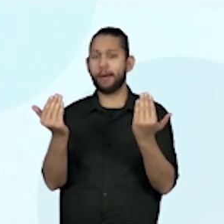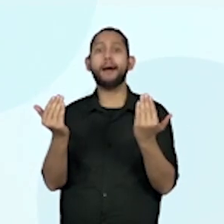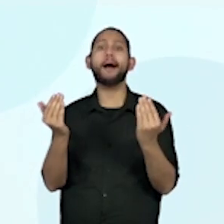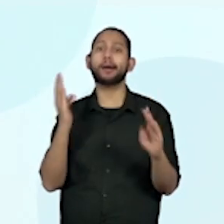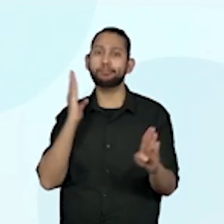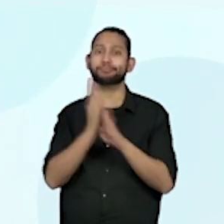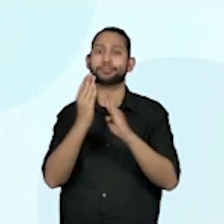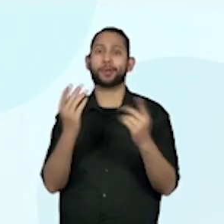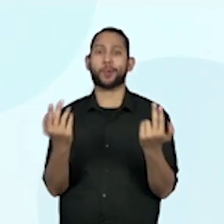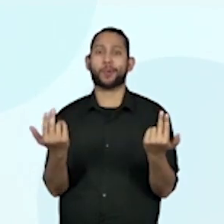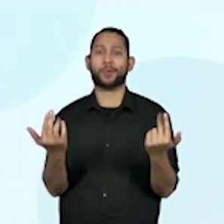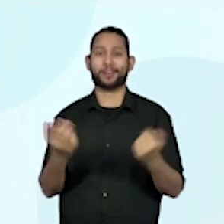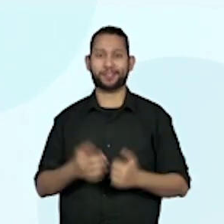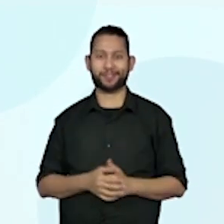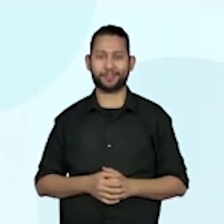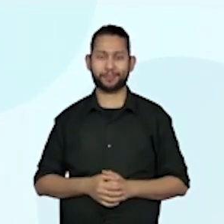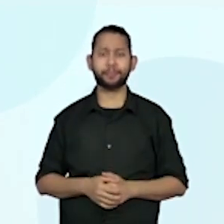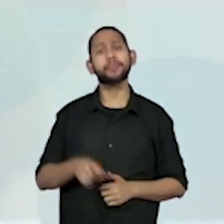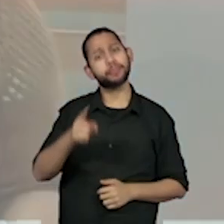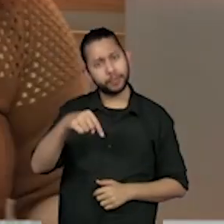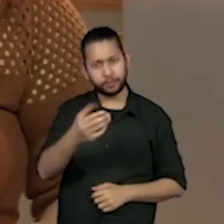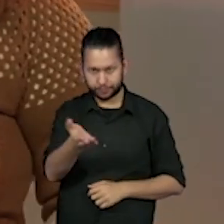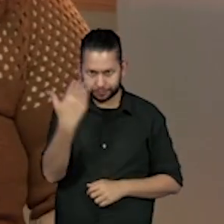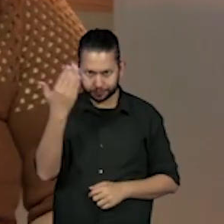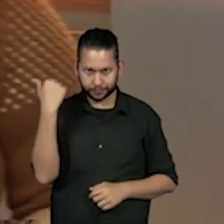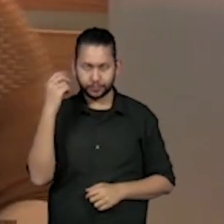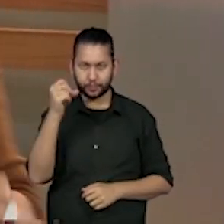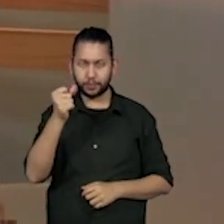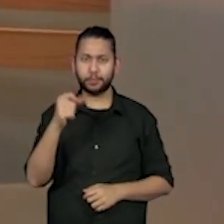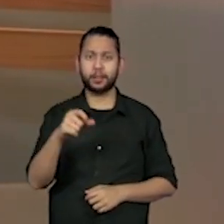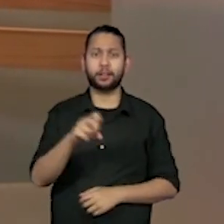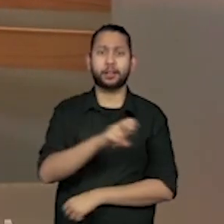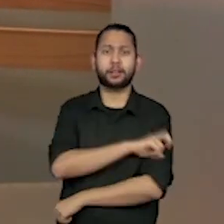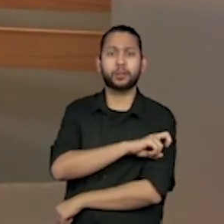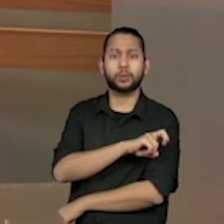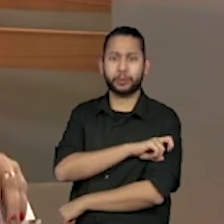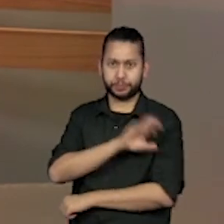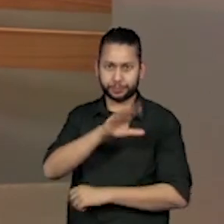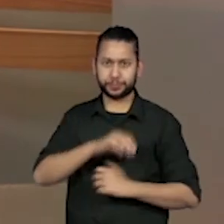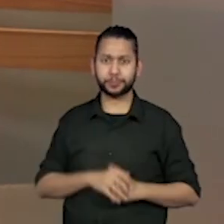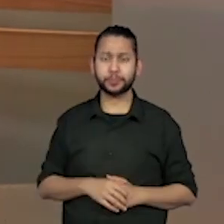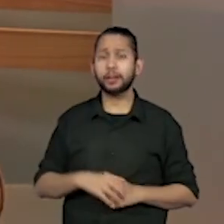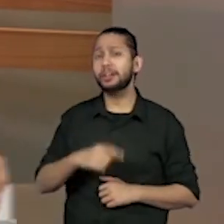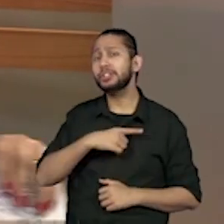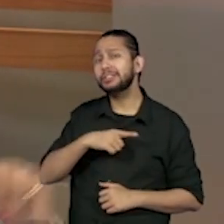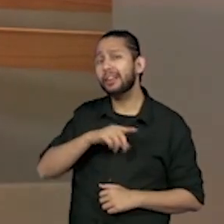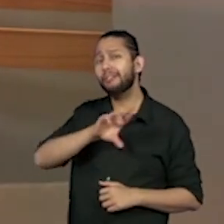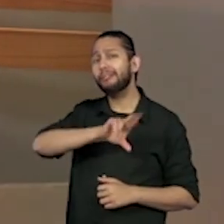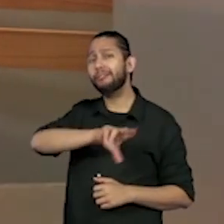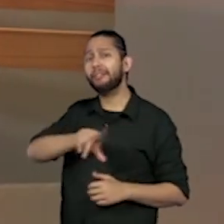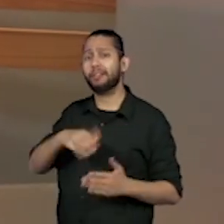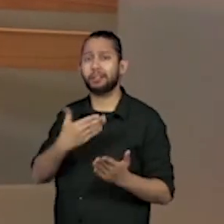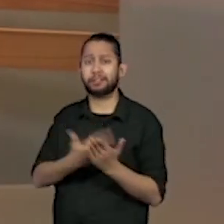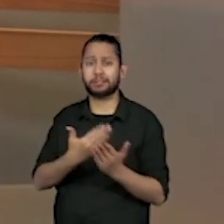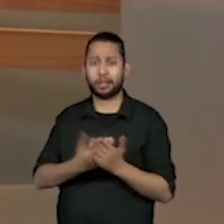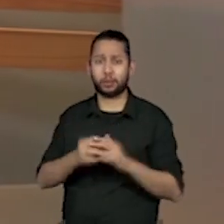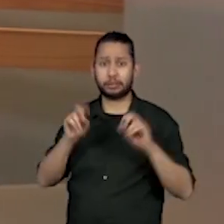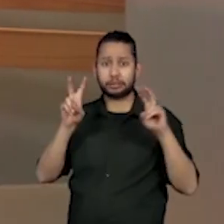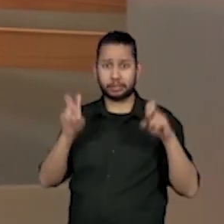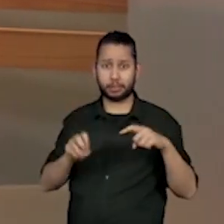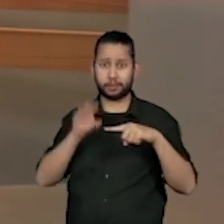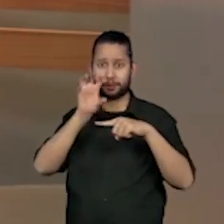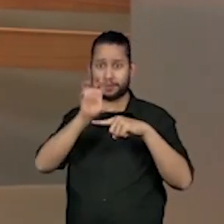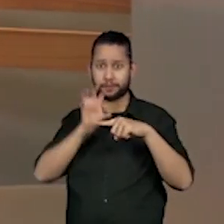equivalentes. Galera do quinto ano, vem aqui comigo mais um pouquinho. A gente vai ter várias aulas sobre frações.